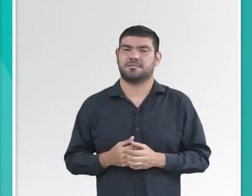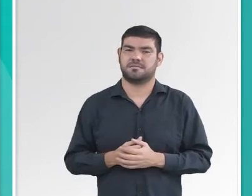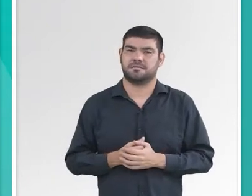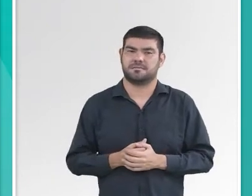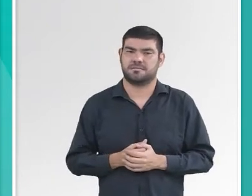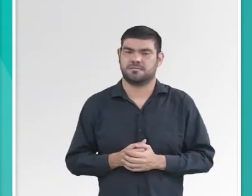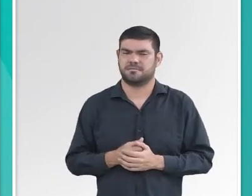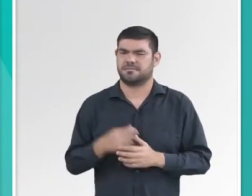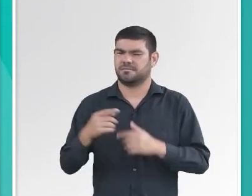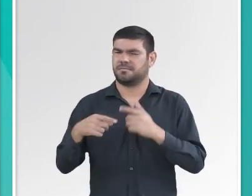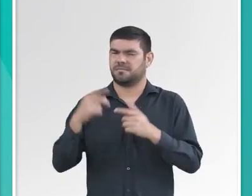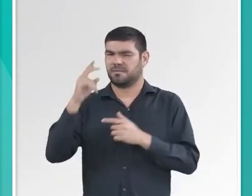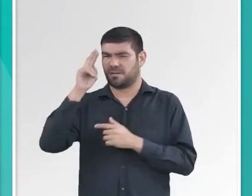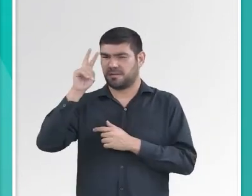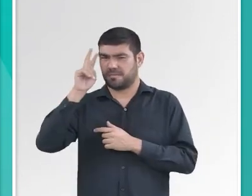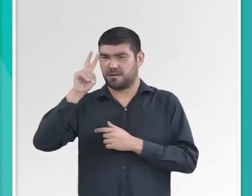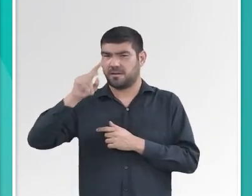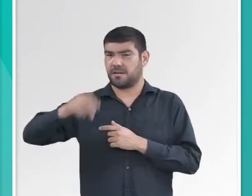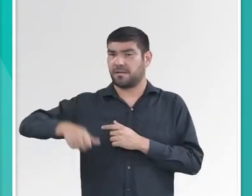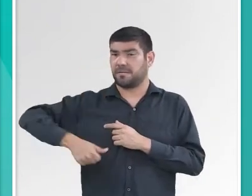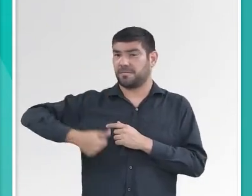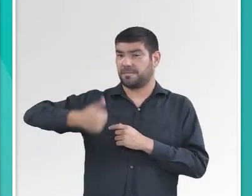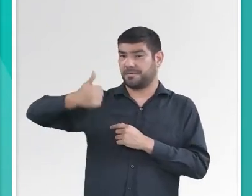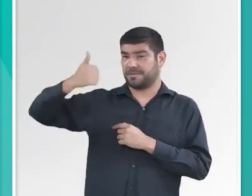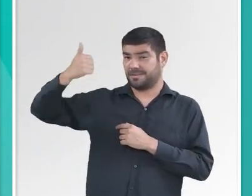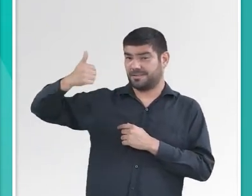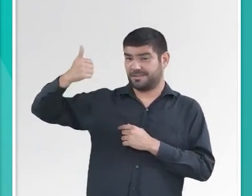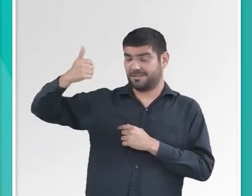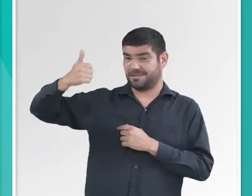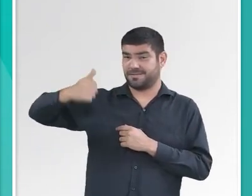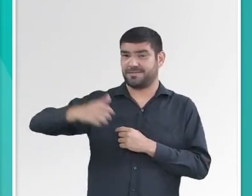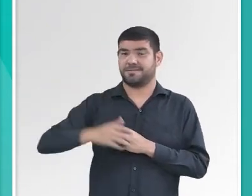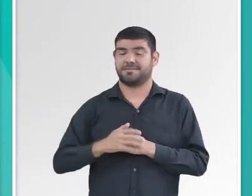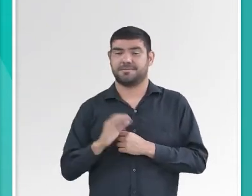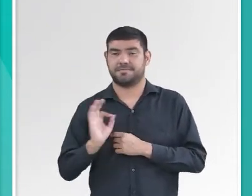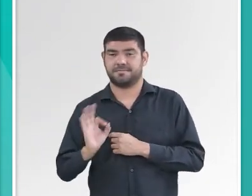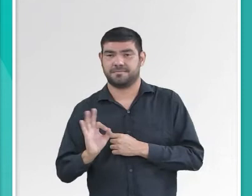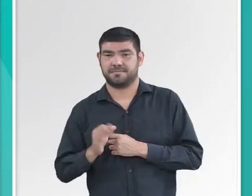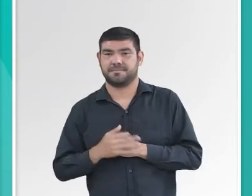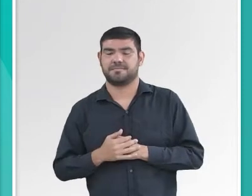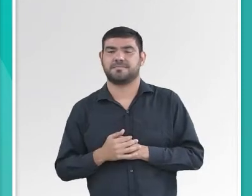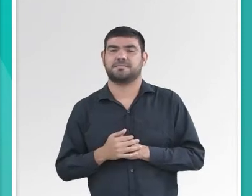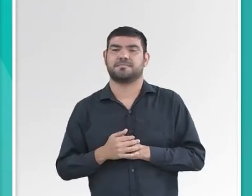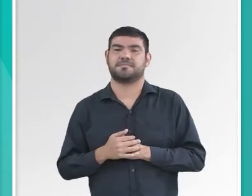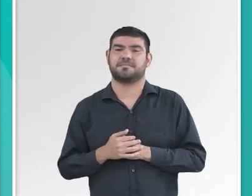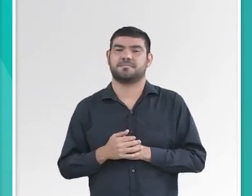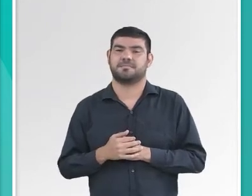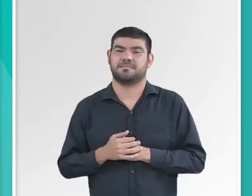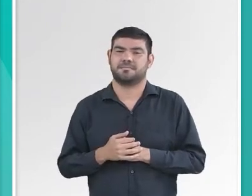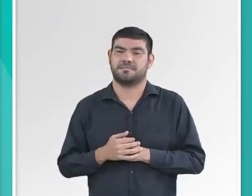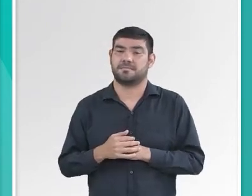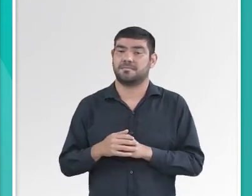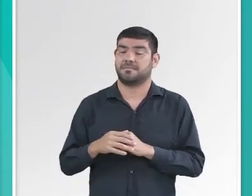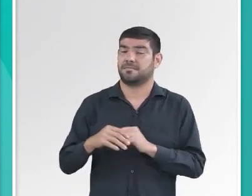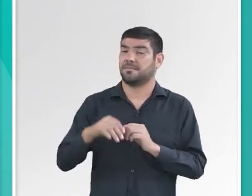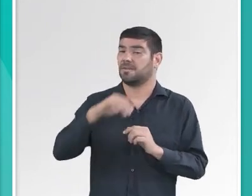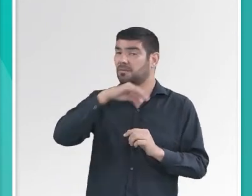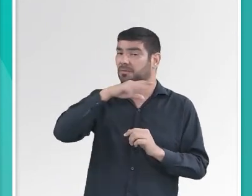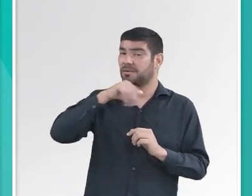vamos lembrar, positivos, certo? E